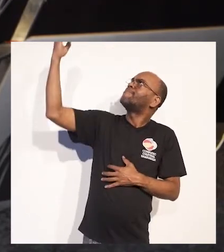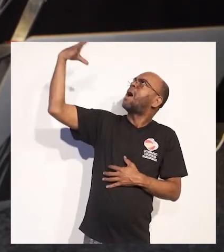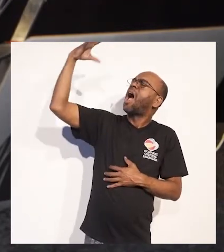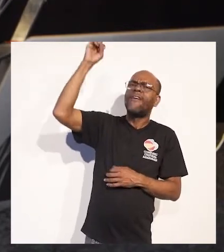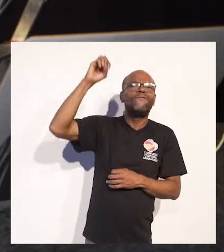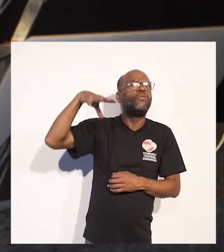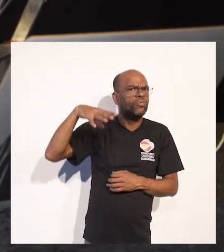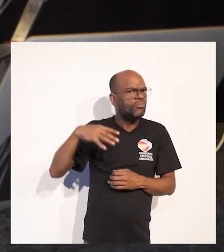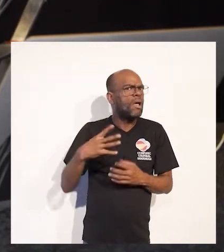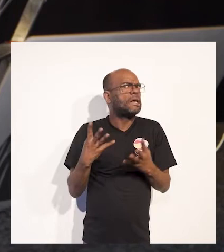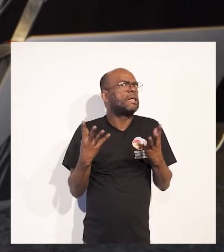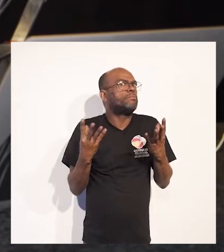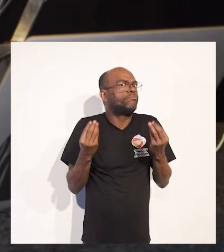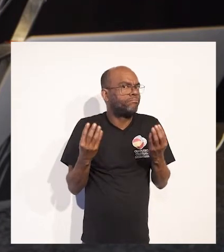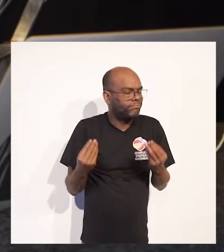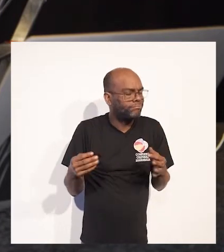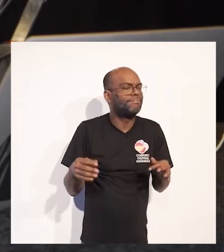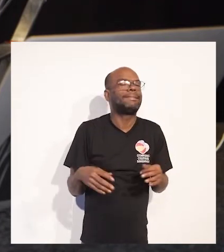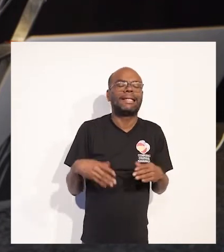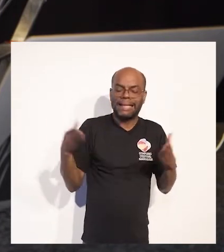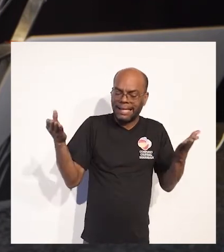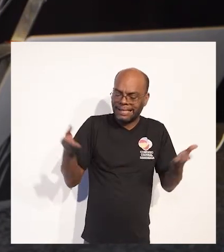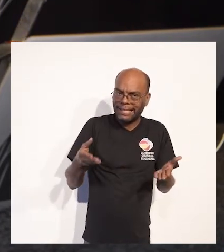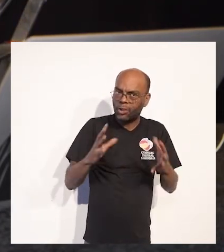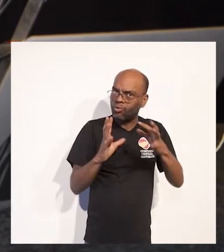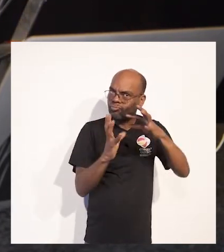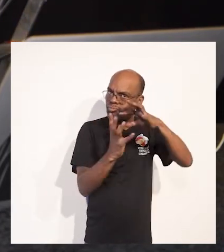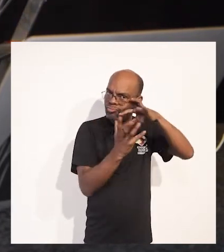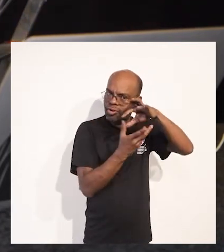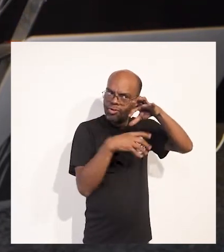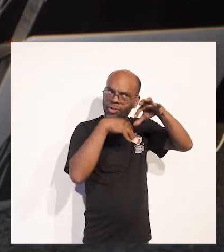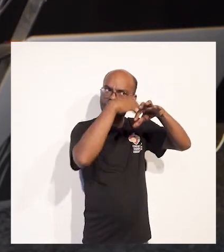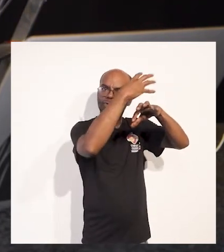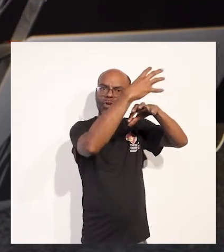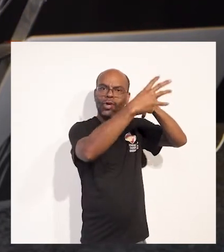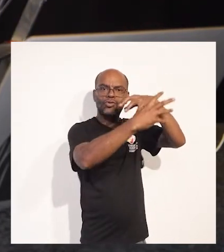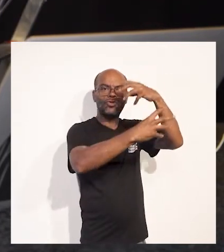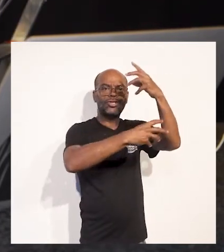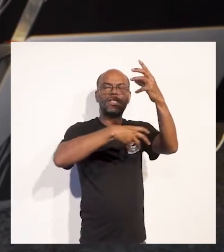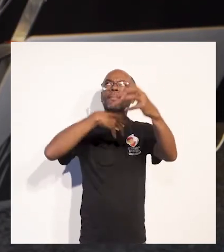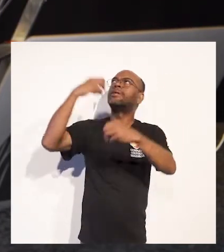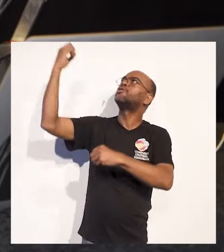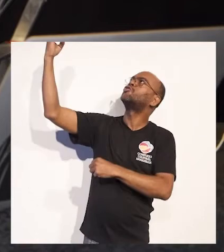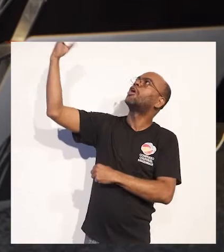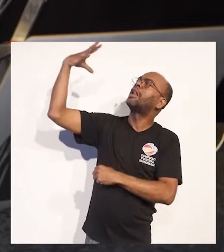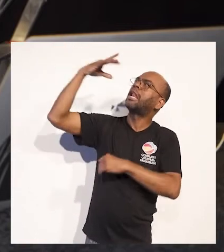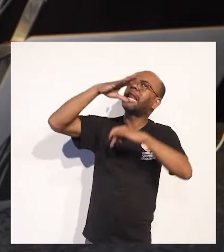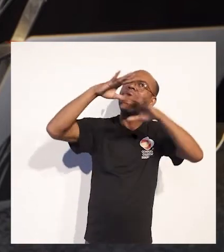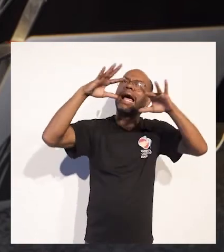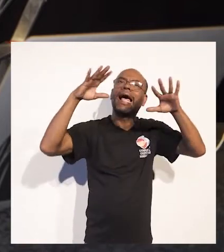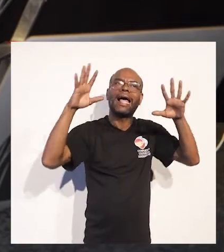tá? Esse nosso Sol, dessa nossa galáxia aqui, desse nosso sistema solar no qual a gente